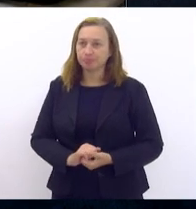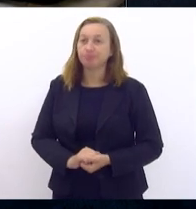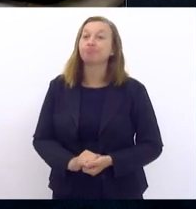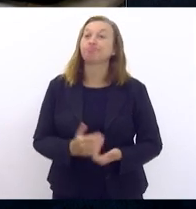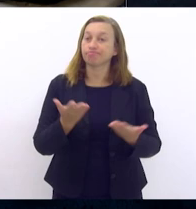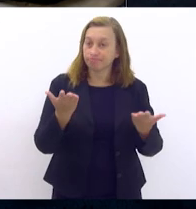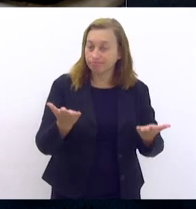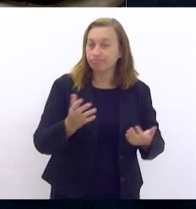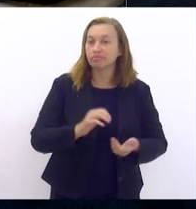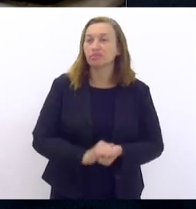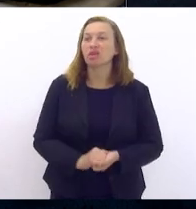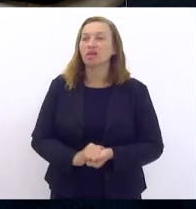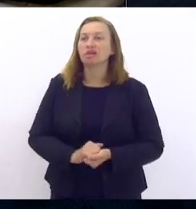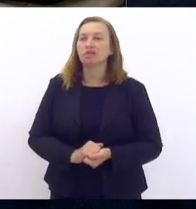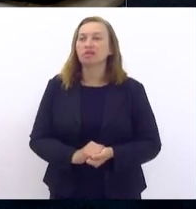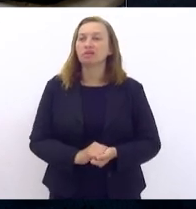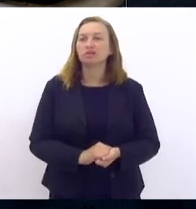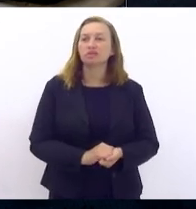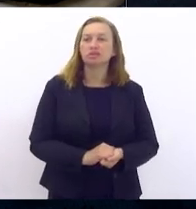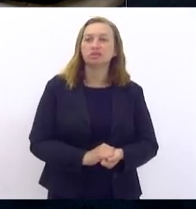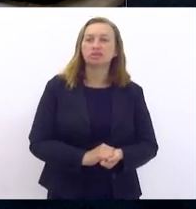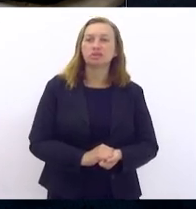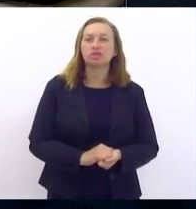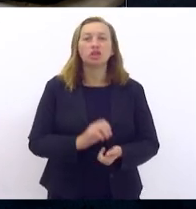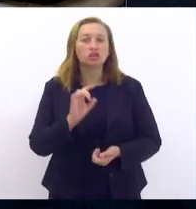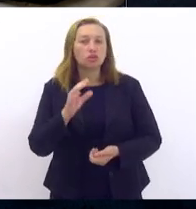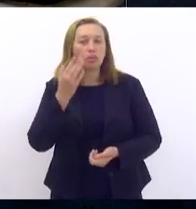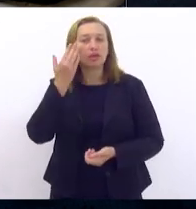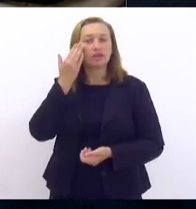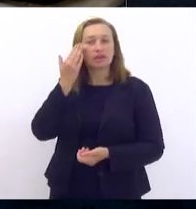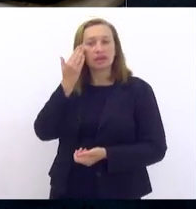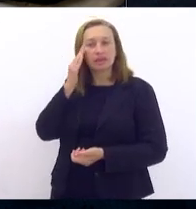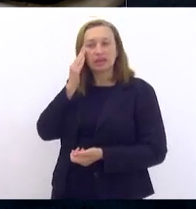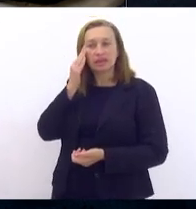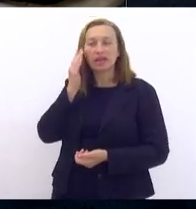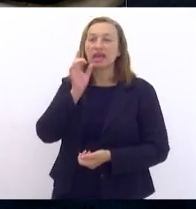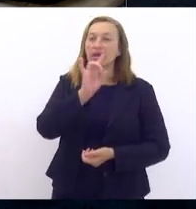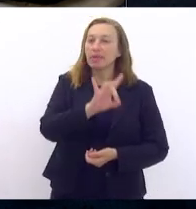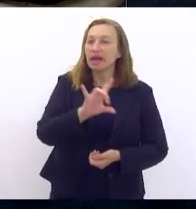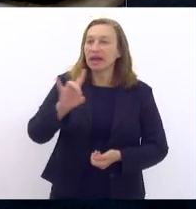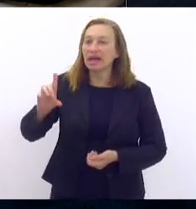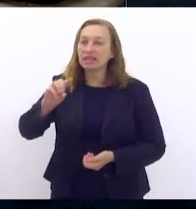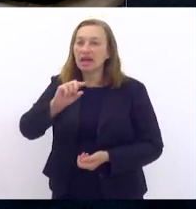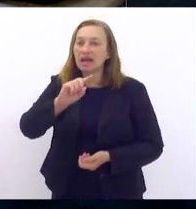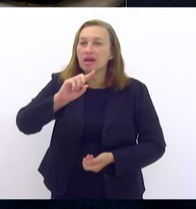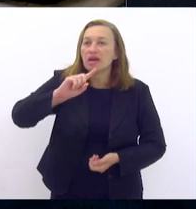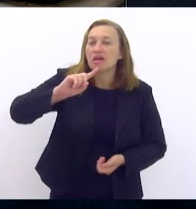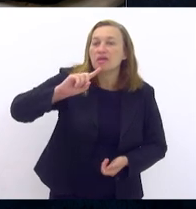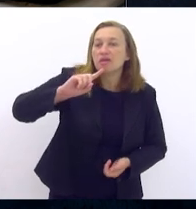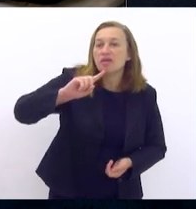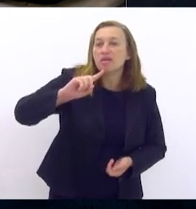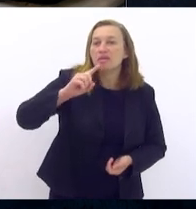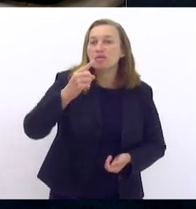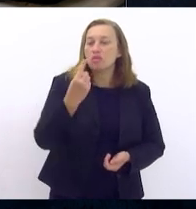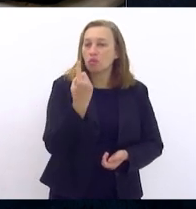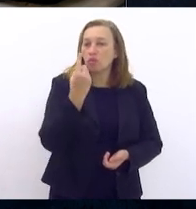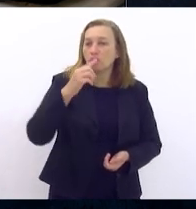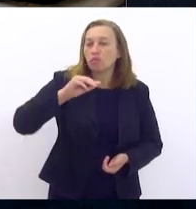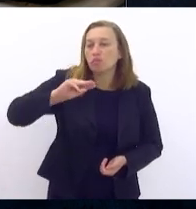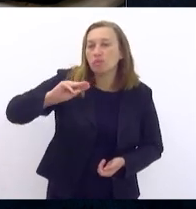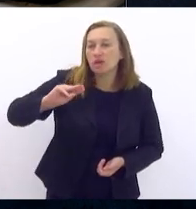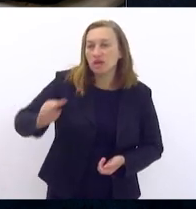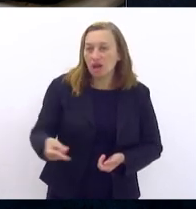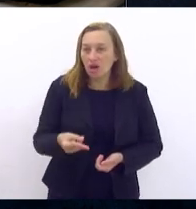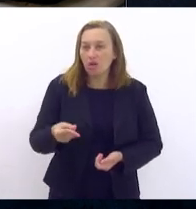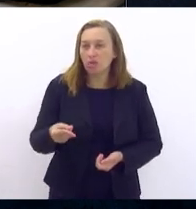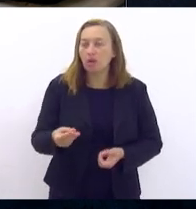e isso aqui é alguma só para a gente ter uma ideia para cada milhão que a gente adiciona na produção de